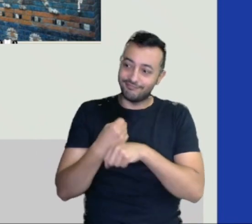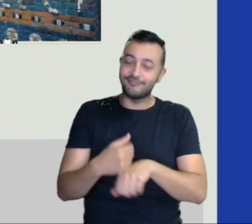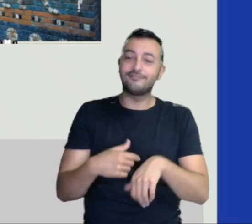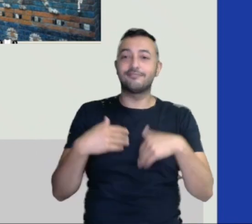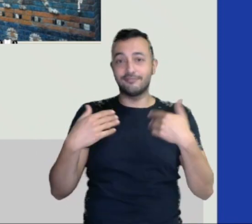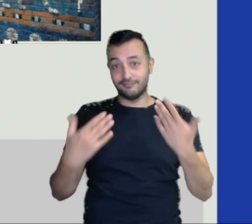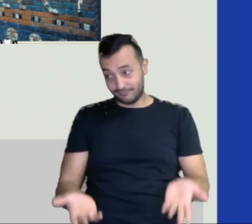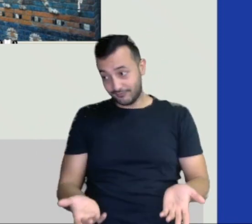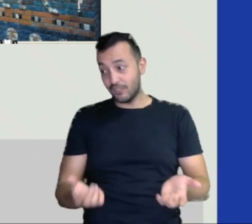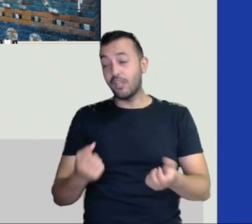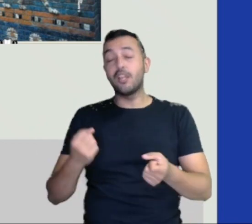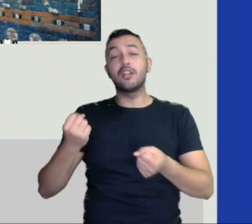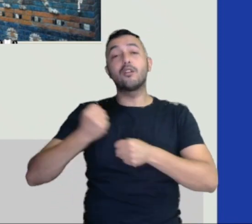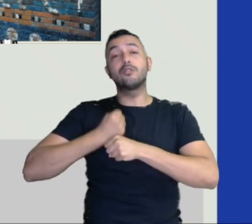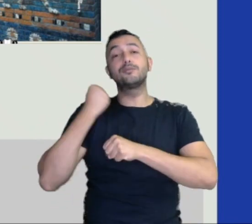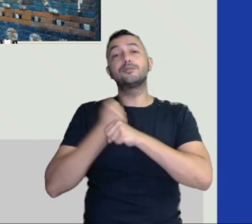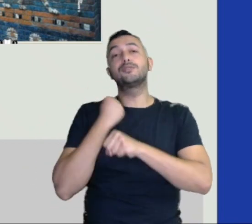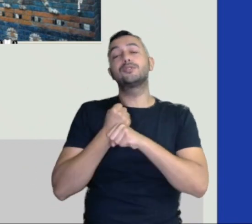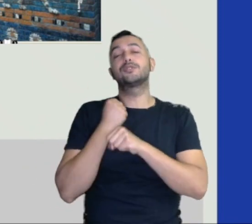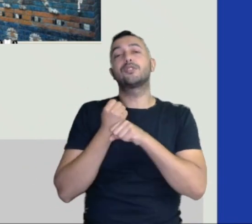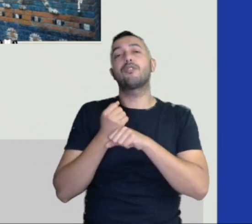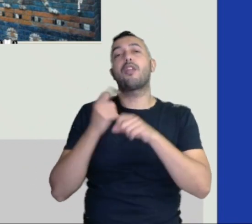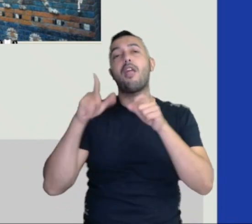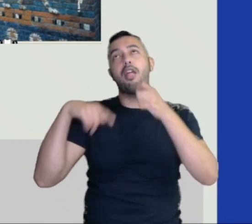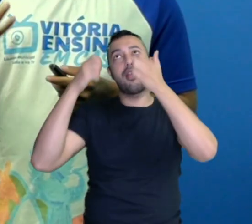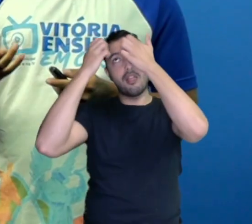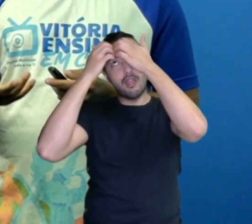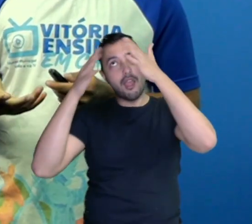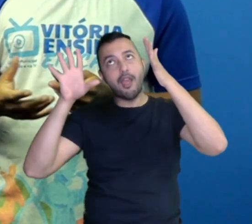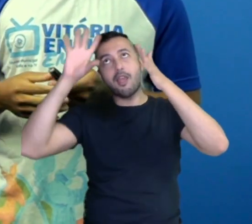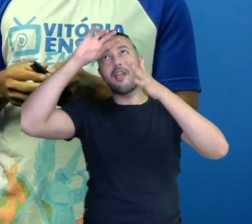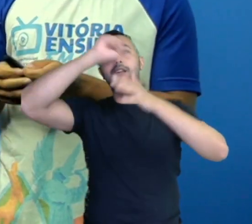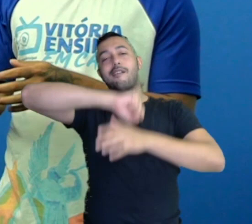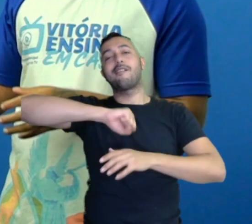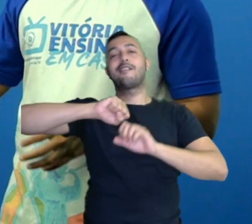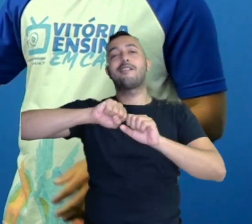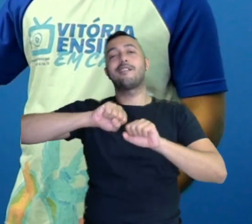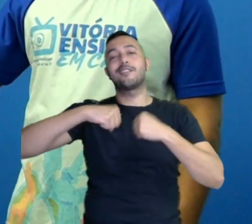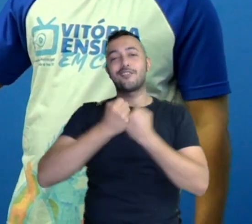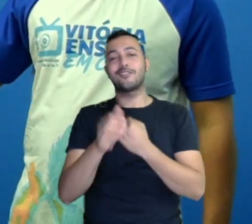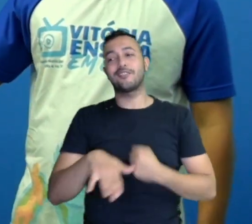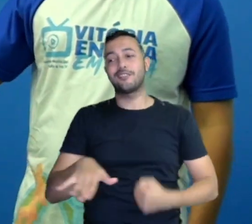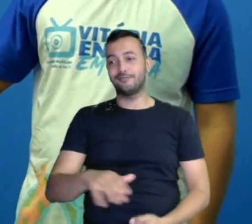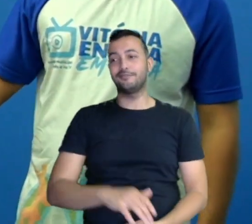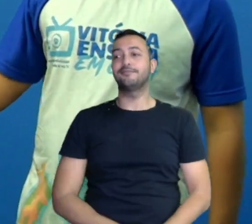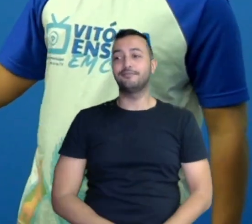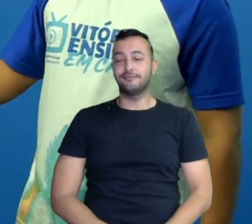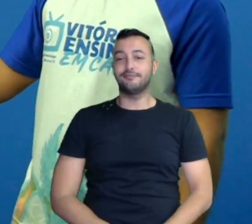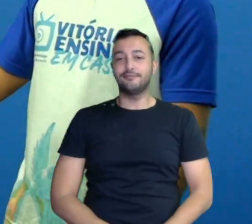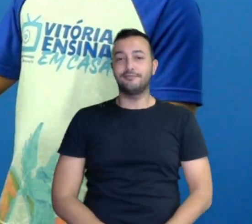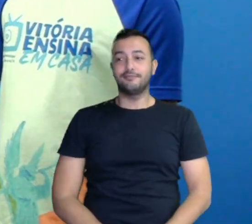grandes construções que adentravam a memória dessas sociedades.